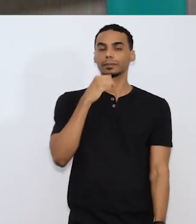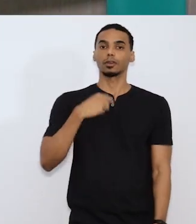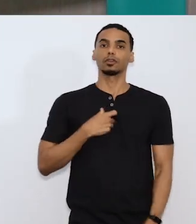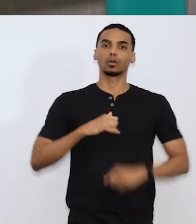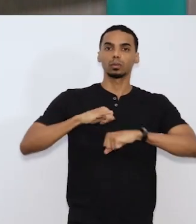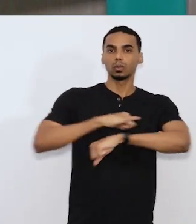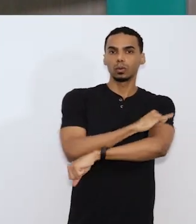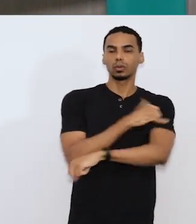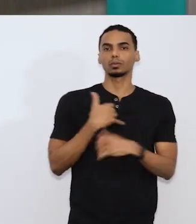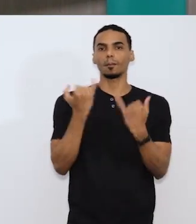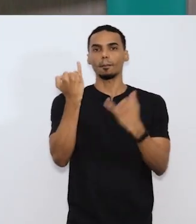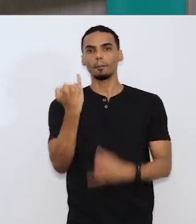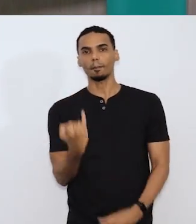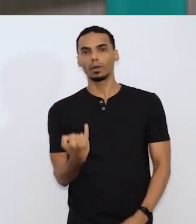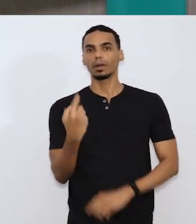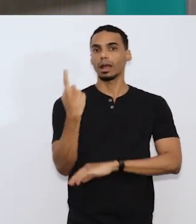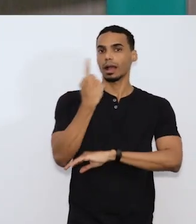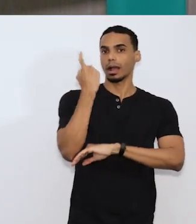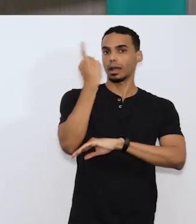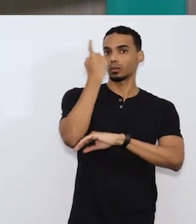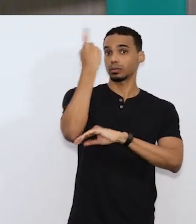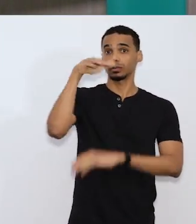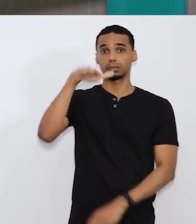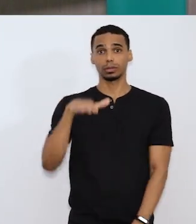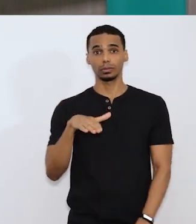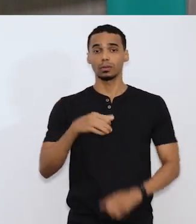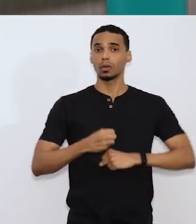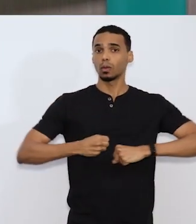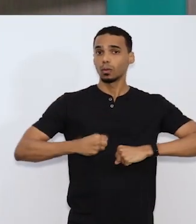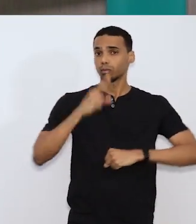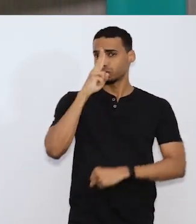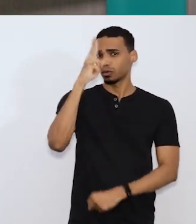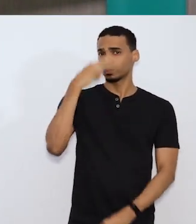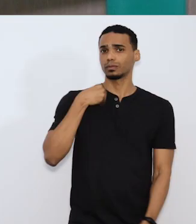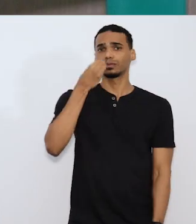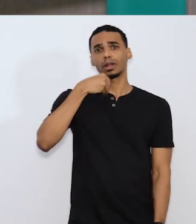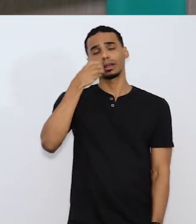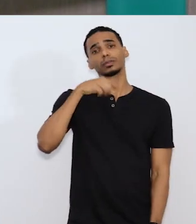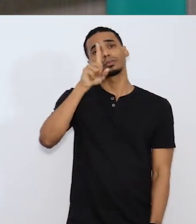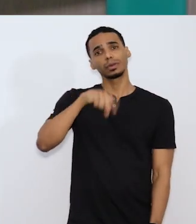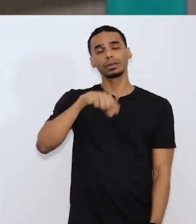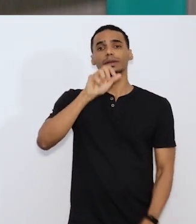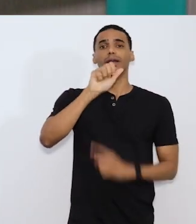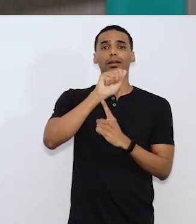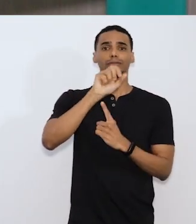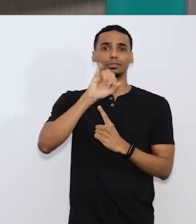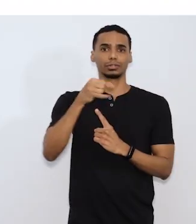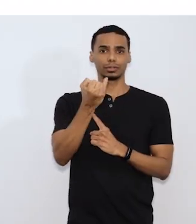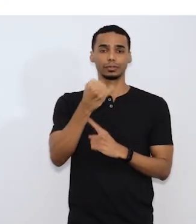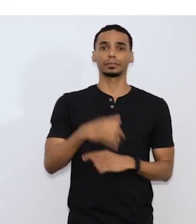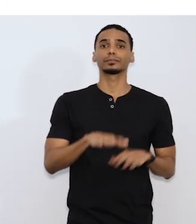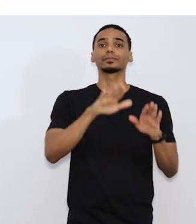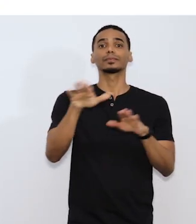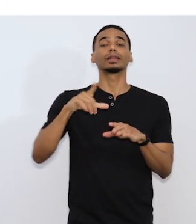gordo, magro, alto, baixo. Eu digo forte, fraco, são adjetivos. Quando eu tenho uma classe